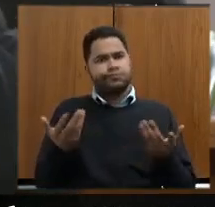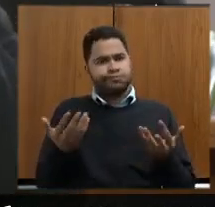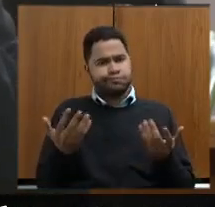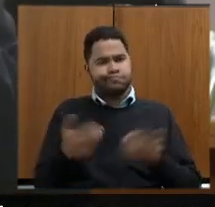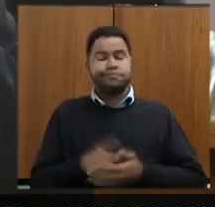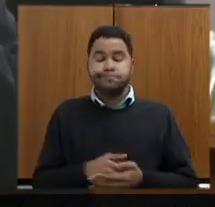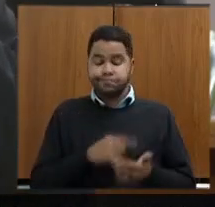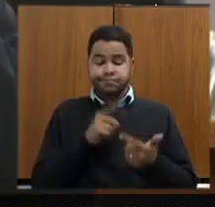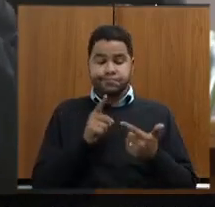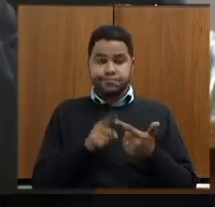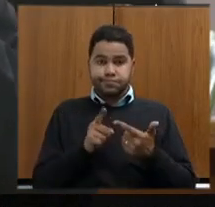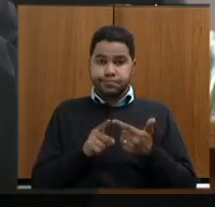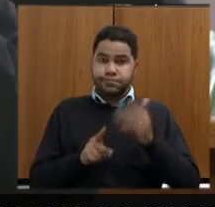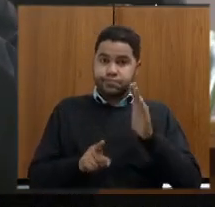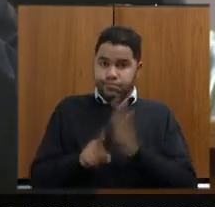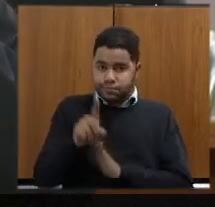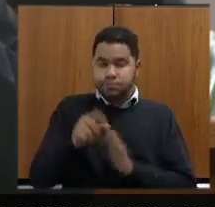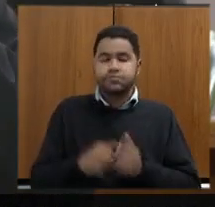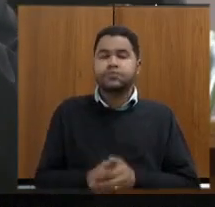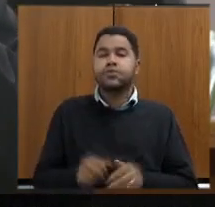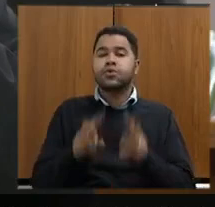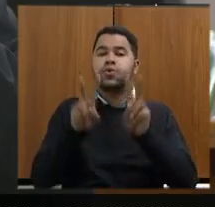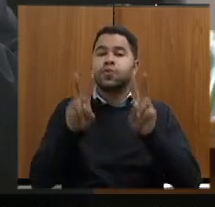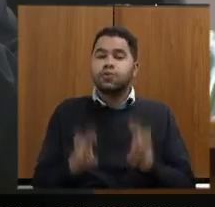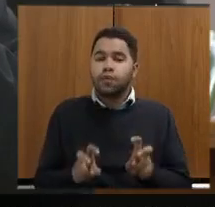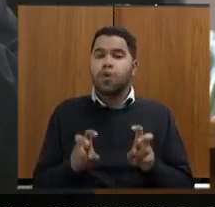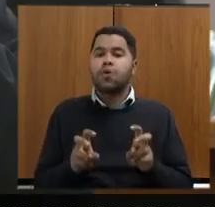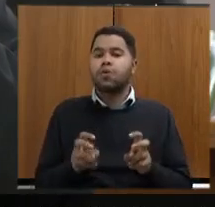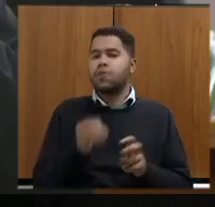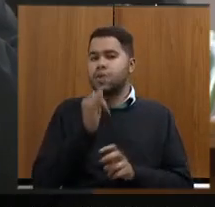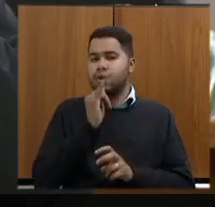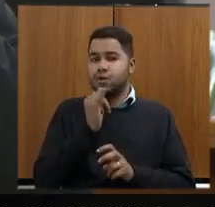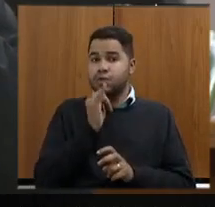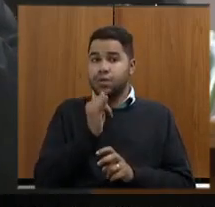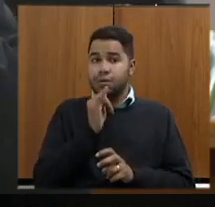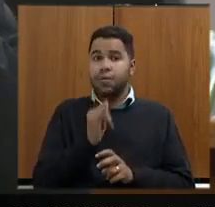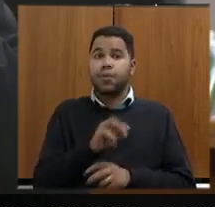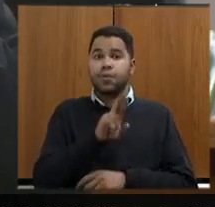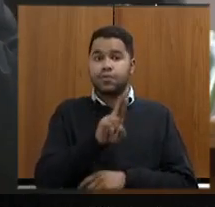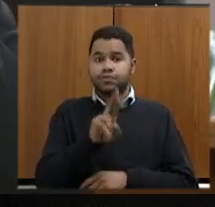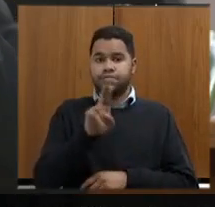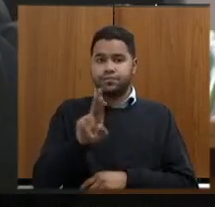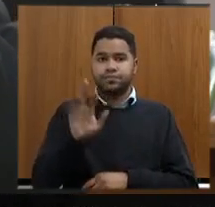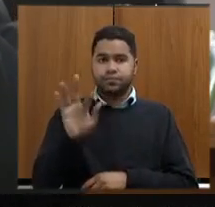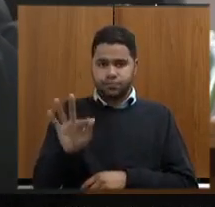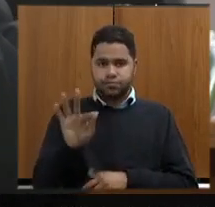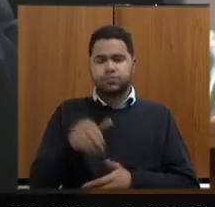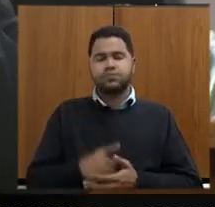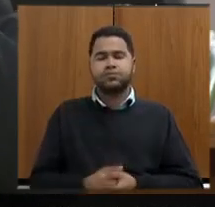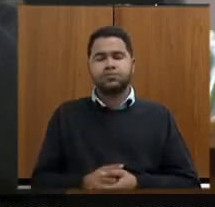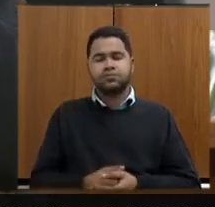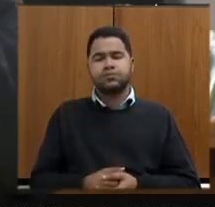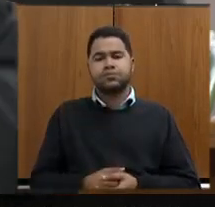segunda questão diz respeito à adesão ao regime de recuperação fiscal